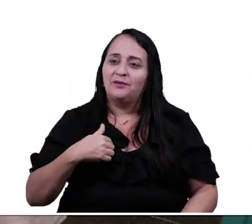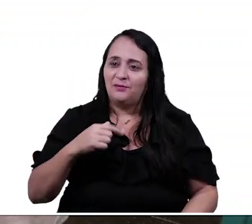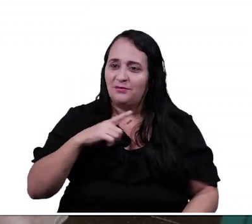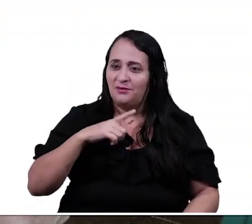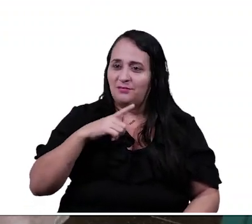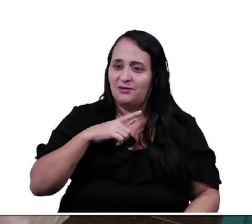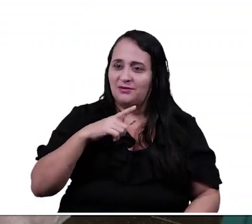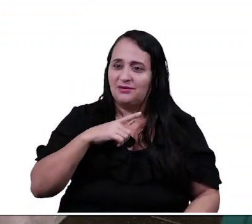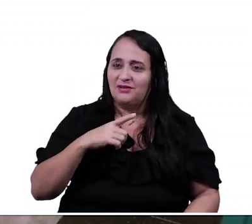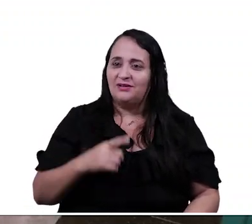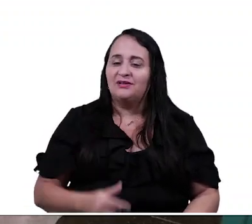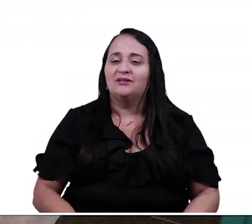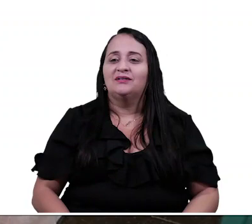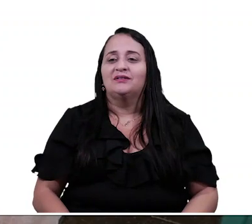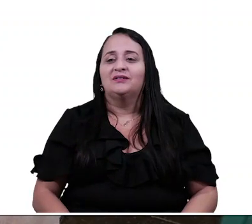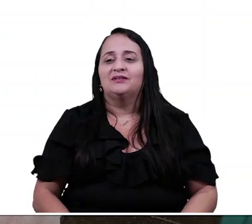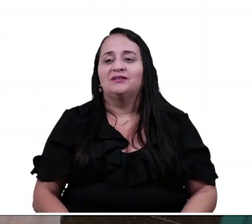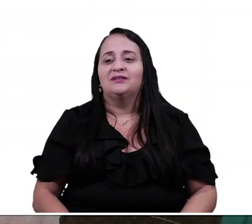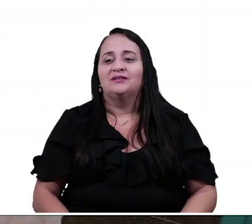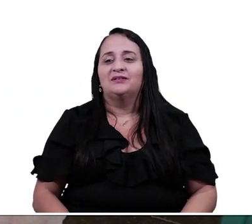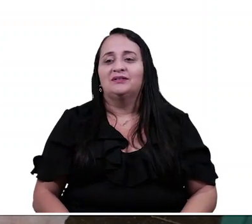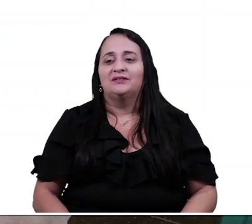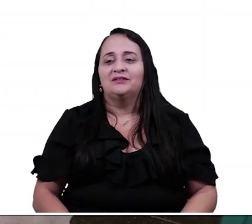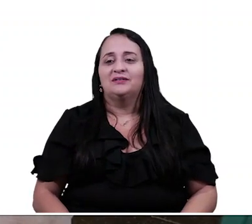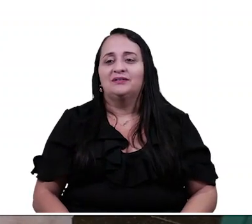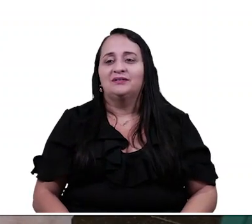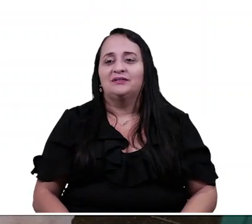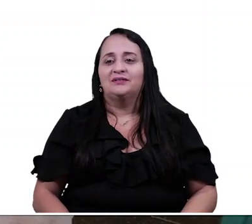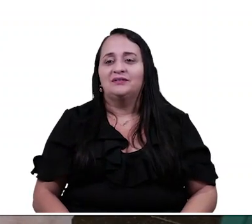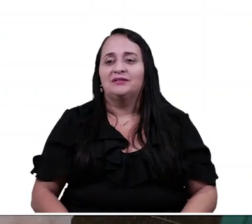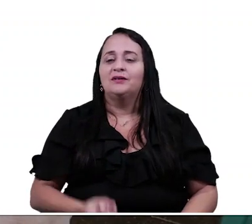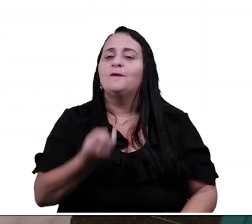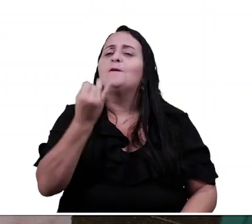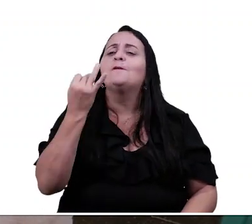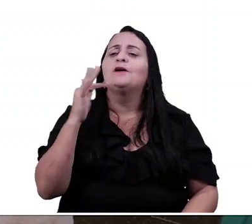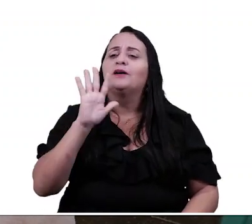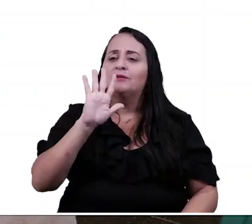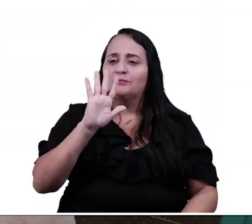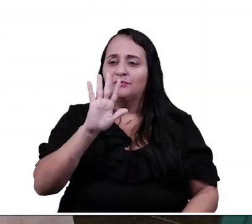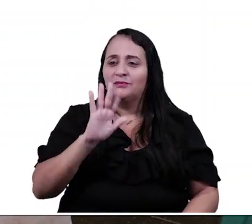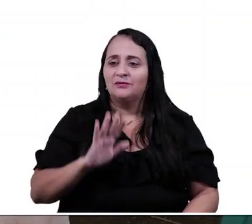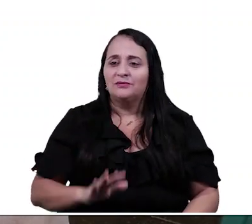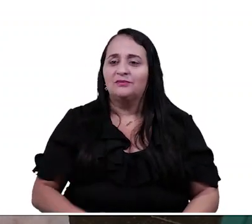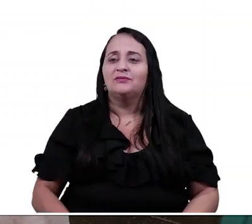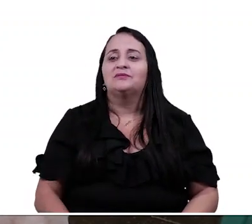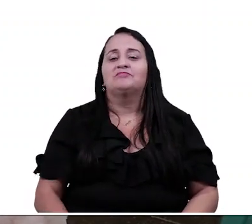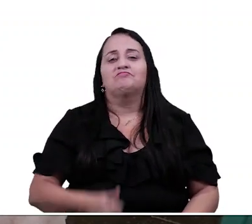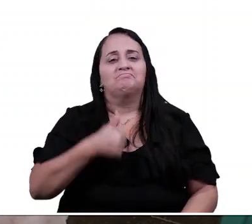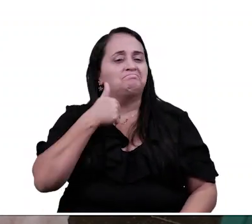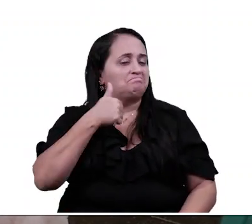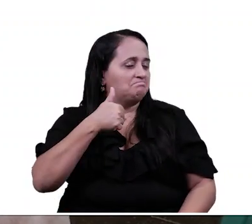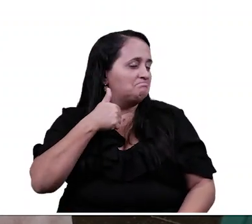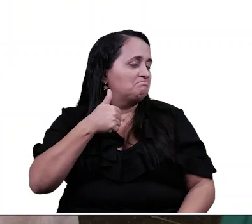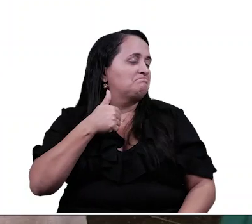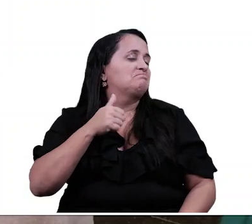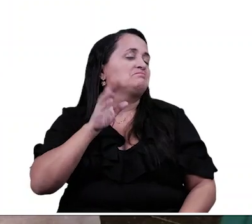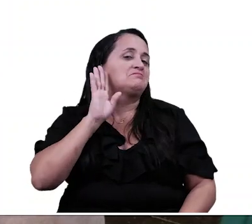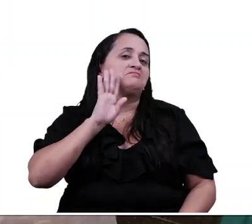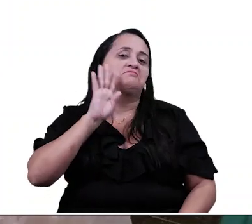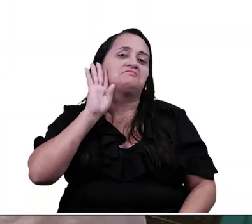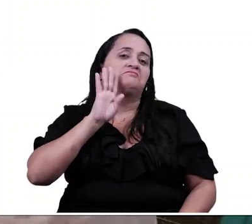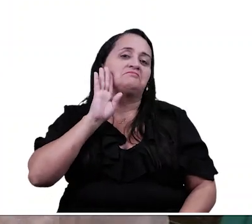Michele. Ah, olha aí, pronto. Minhas moedas certinho. E as de Michele. Viu? Dois. Certinho aqui, show de